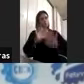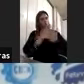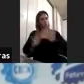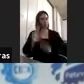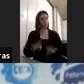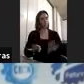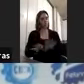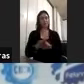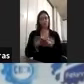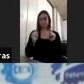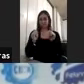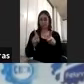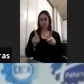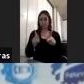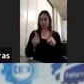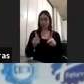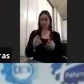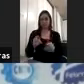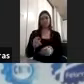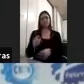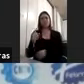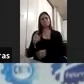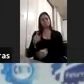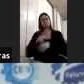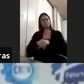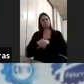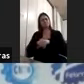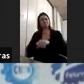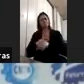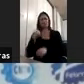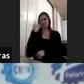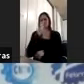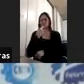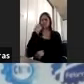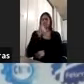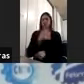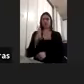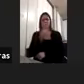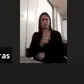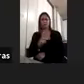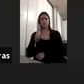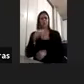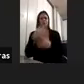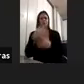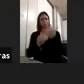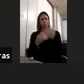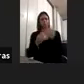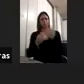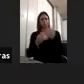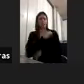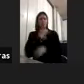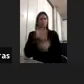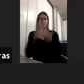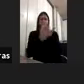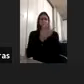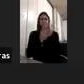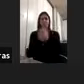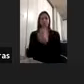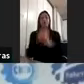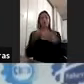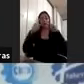E o tempo todo eu percebo, né, todo mundo de máscara, todo mundo com o seu álcool gel. Sim, claro, respeitando, né? Respeitando